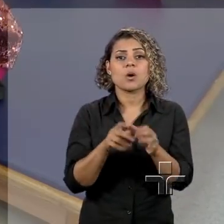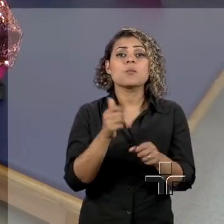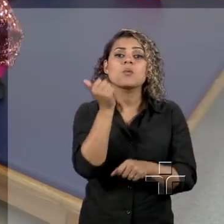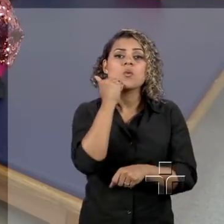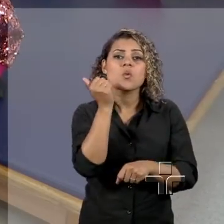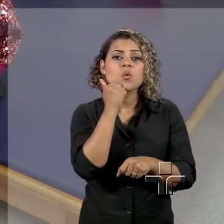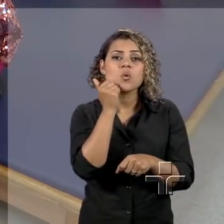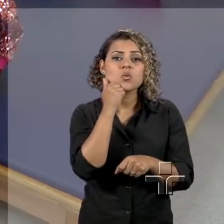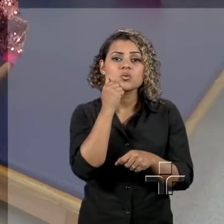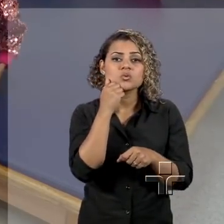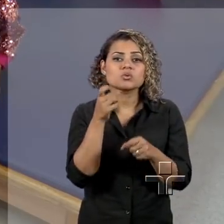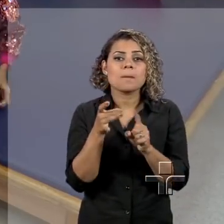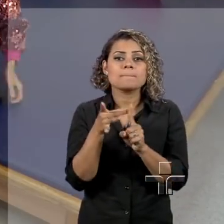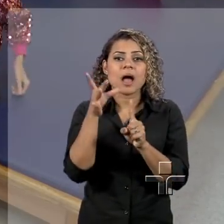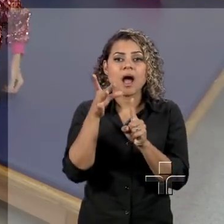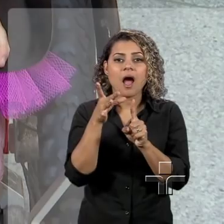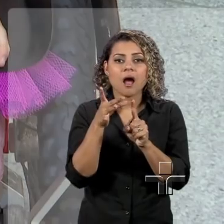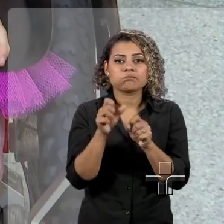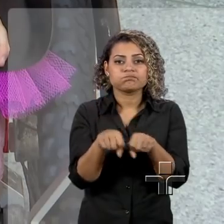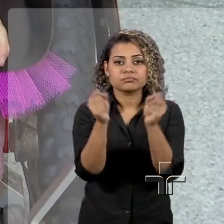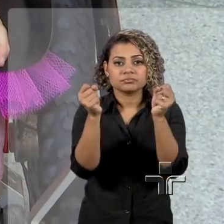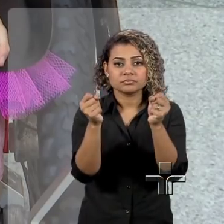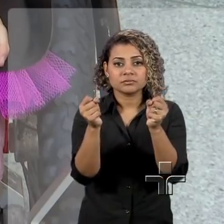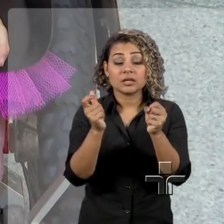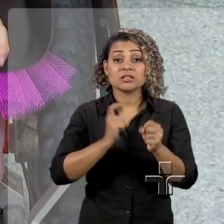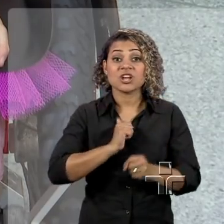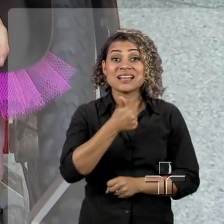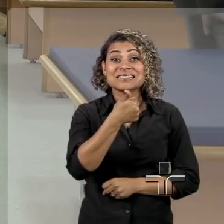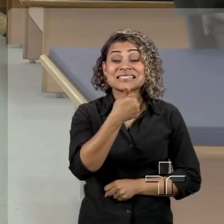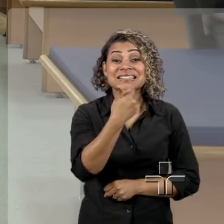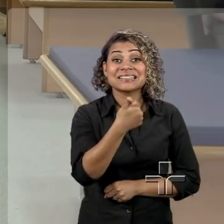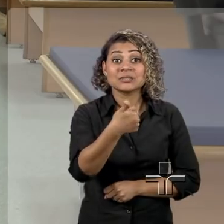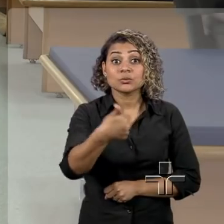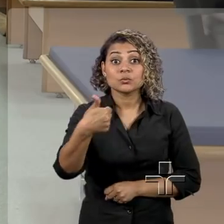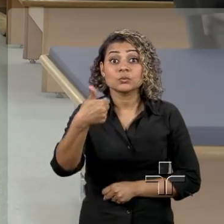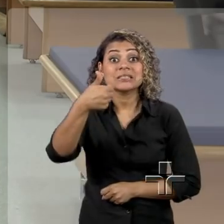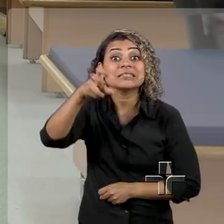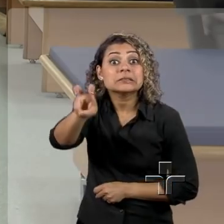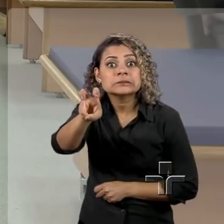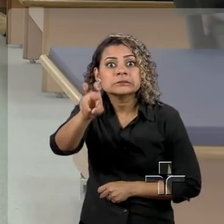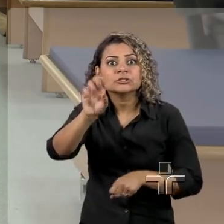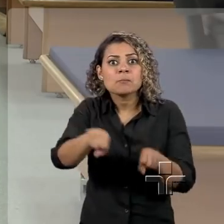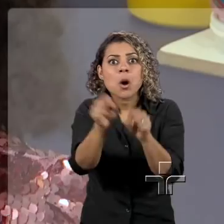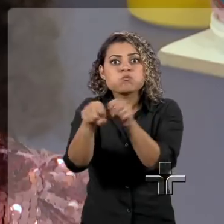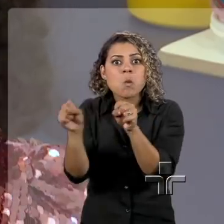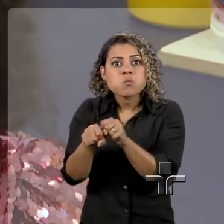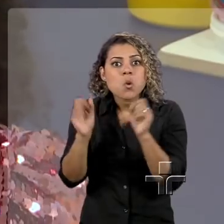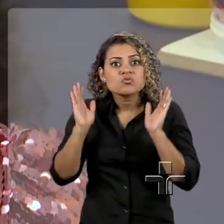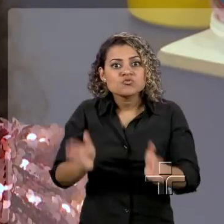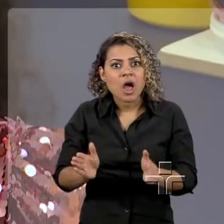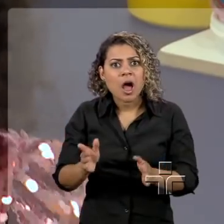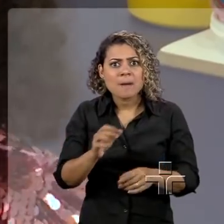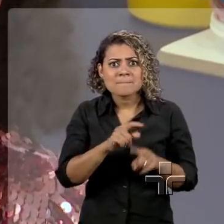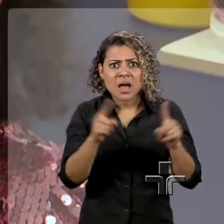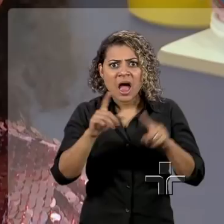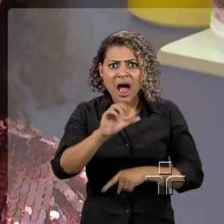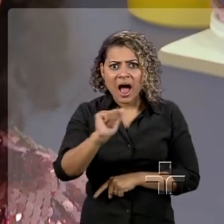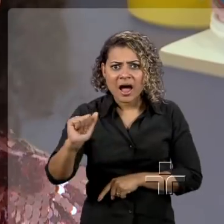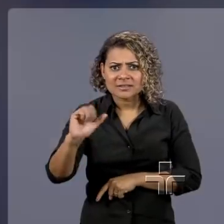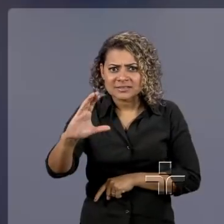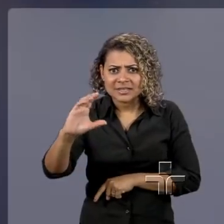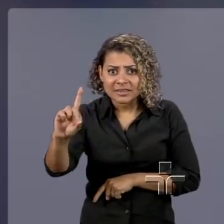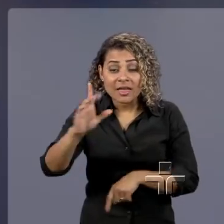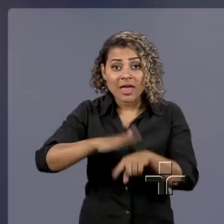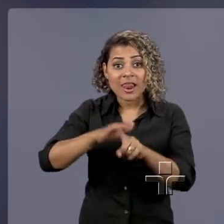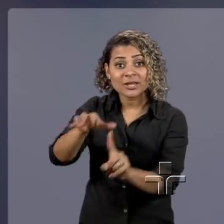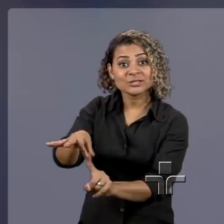de vidro. Chegou a ter 115 fraturas no corpo. Na ACD, virou exemplo de superação e este ano foi